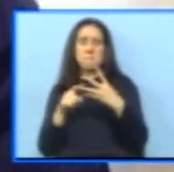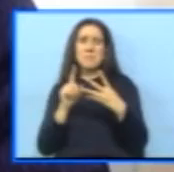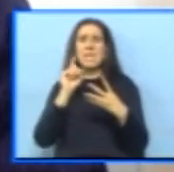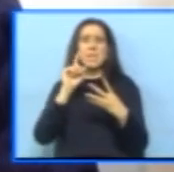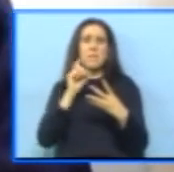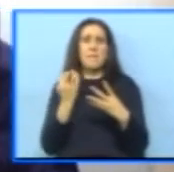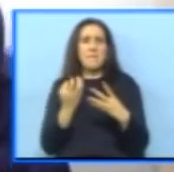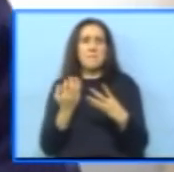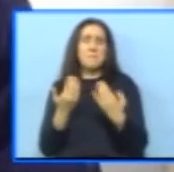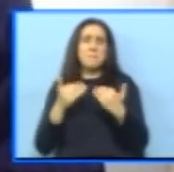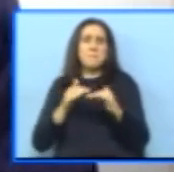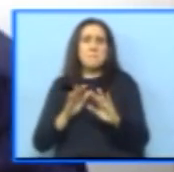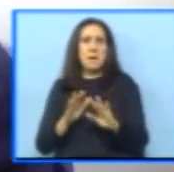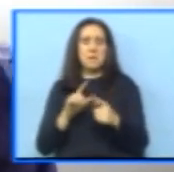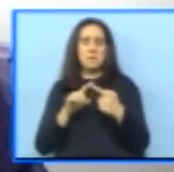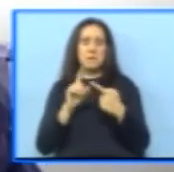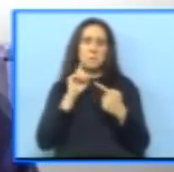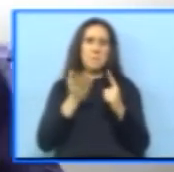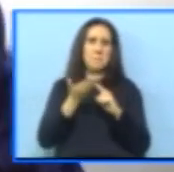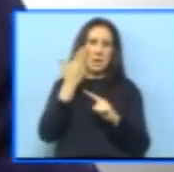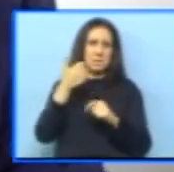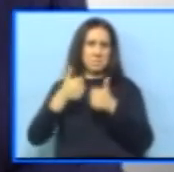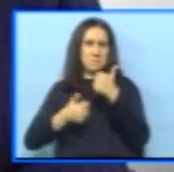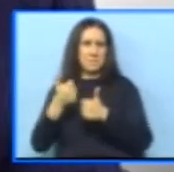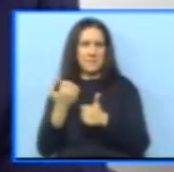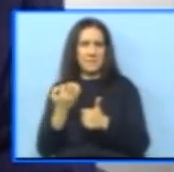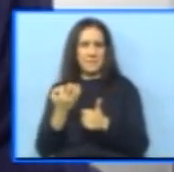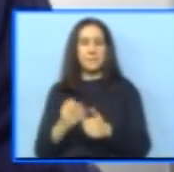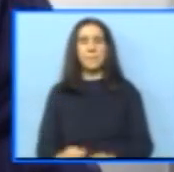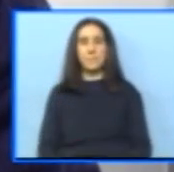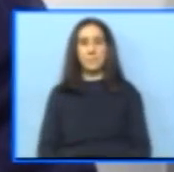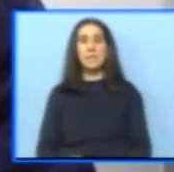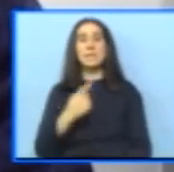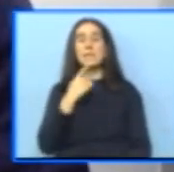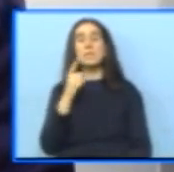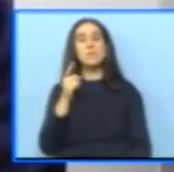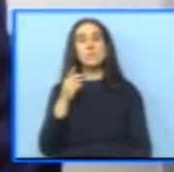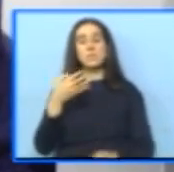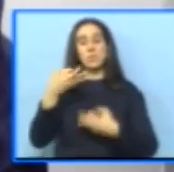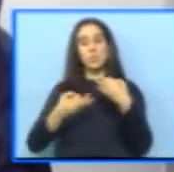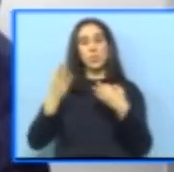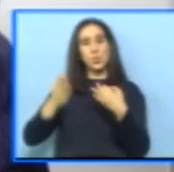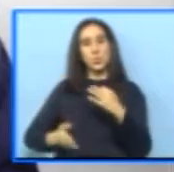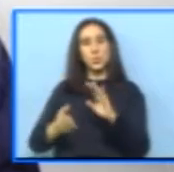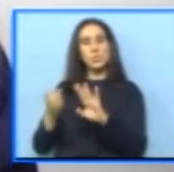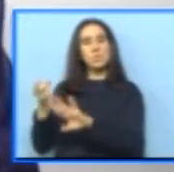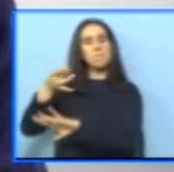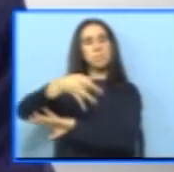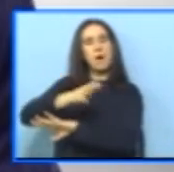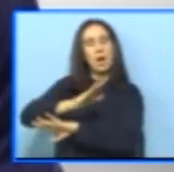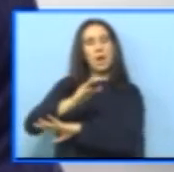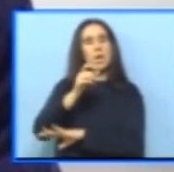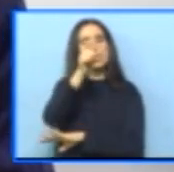mas uns são mais importantes que outros, não é? Se a vossa justiça não exceder a dos escribas, pronto, isto